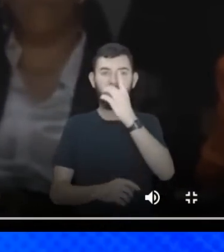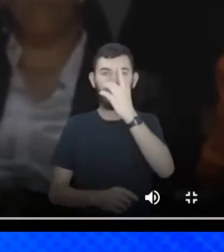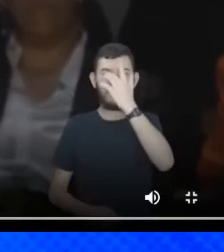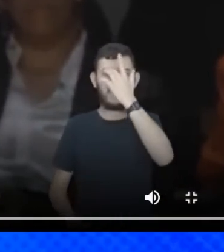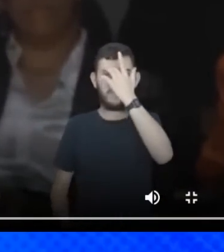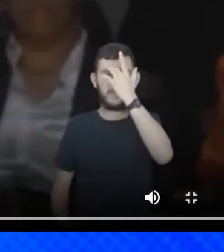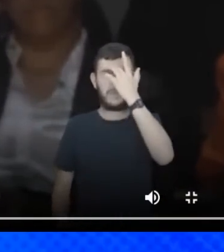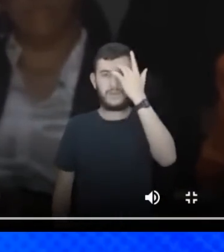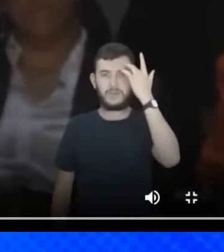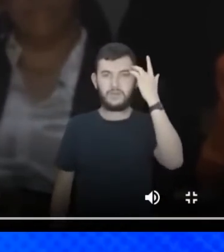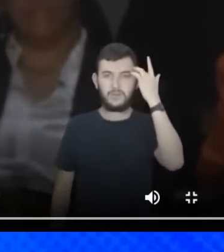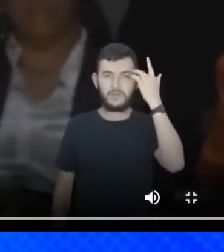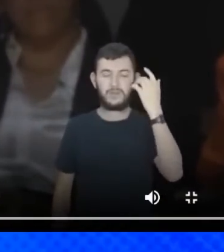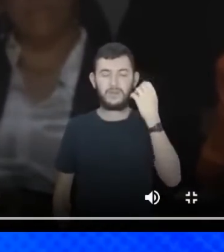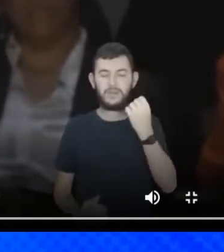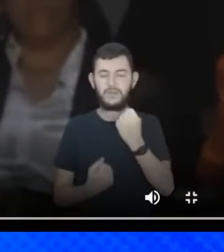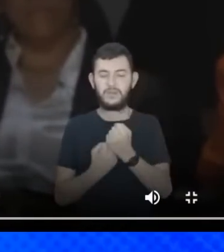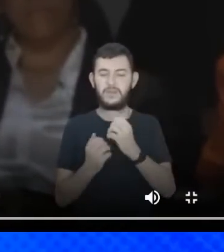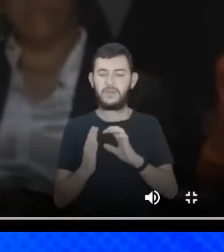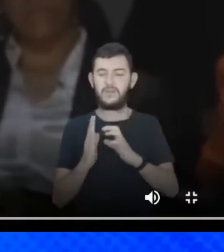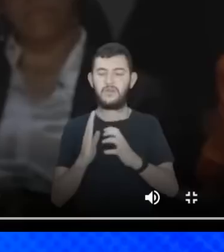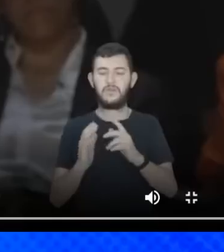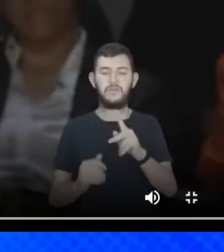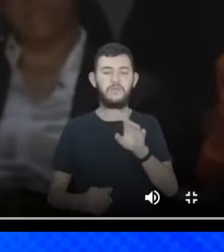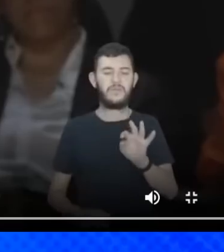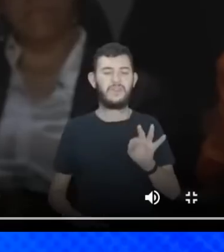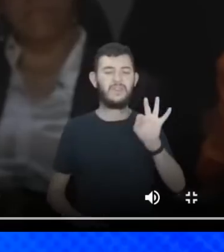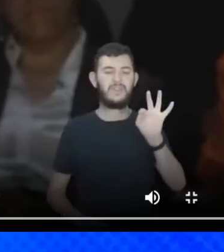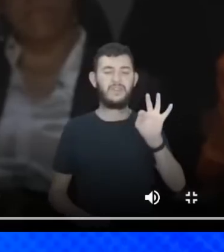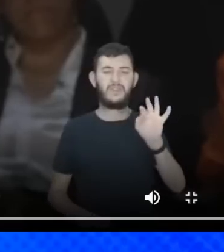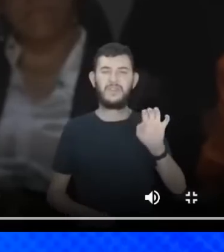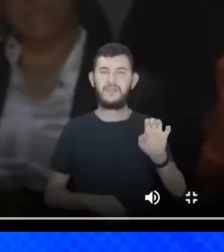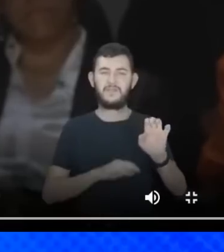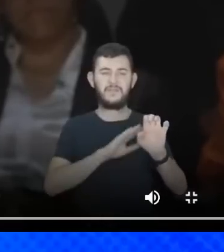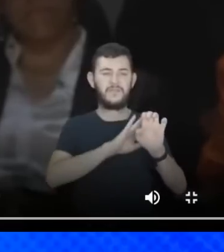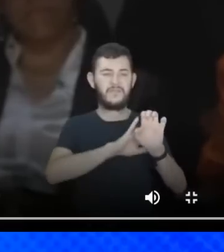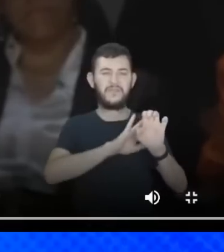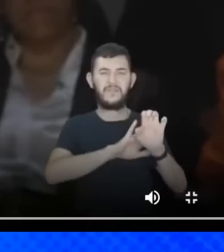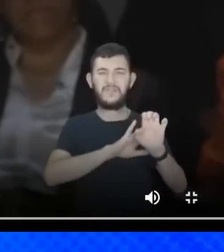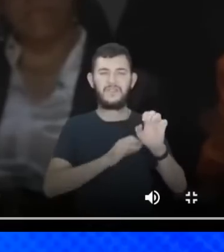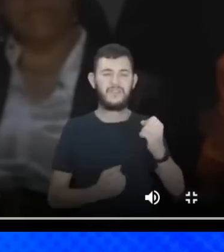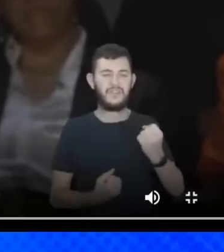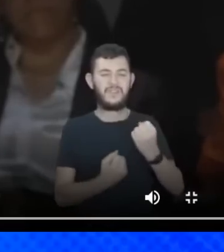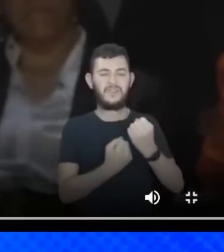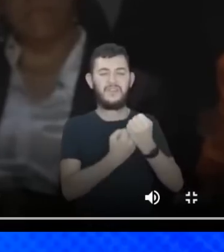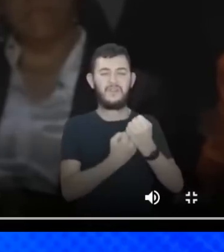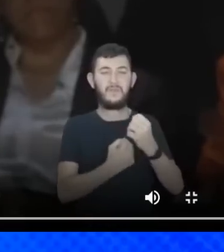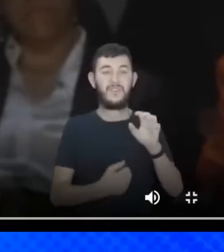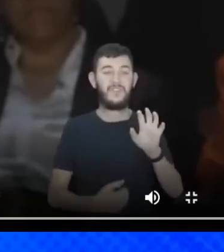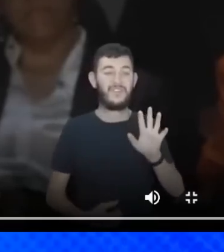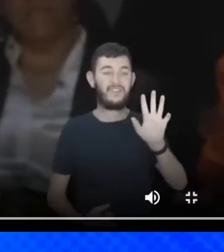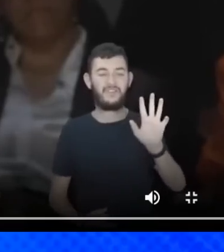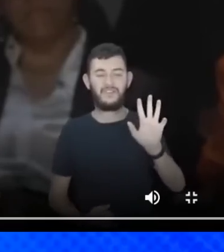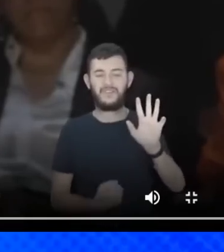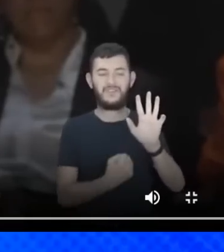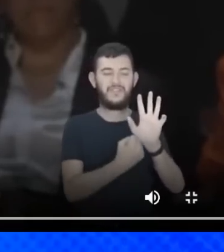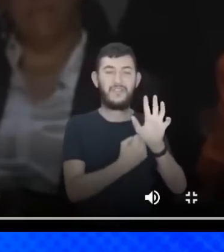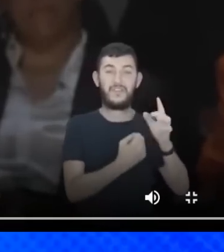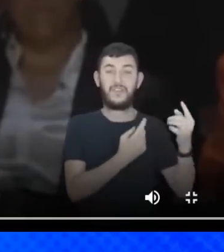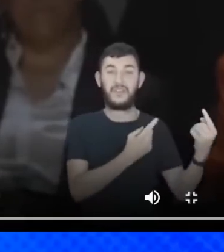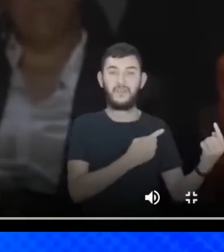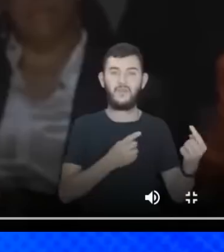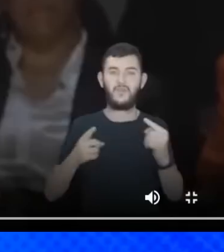petistas, de esquerda, lulista, brigando contra os fascistas do Bolsonaro, que também